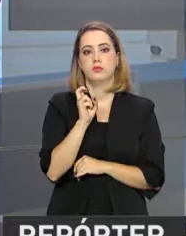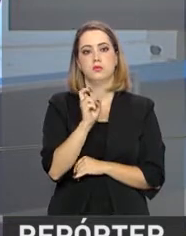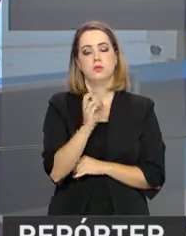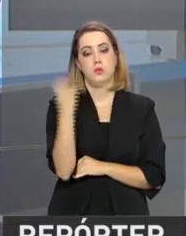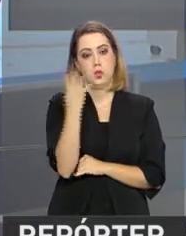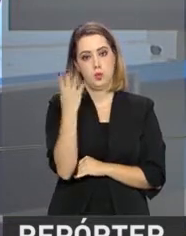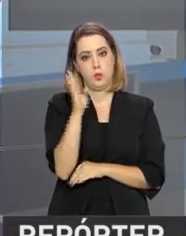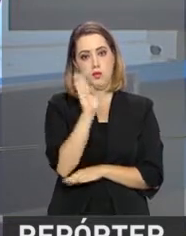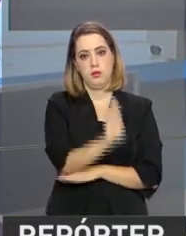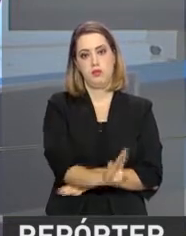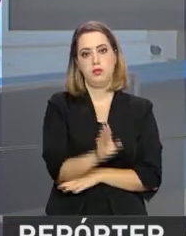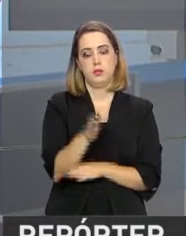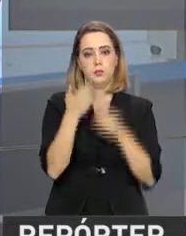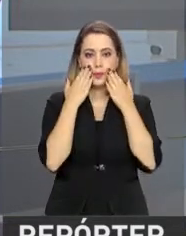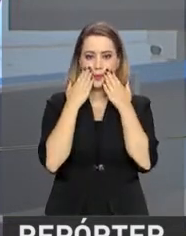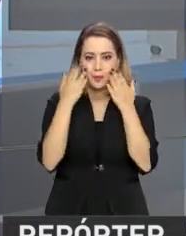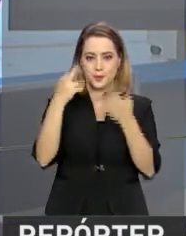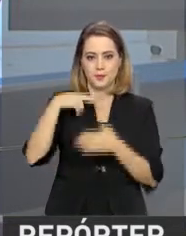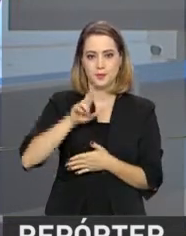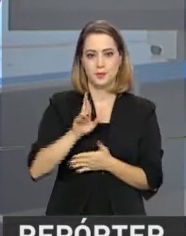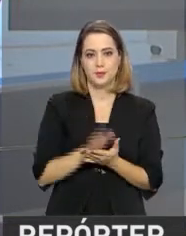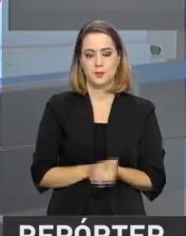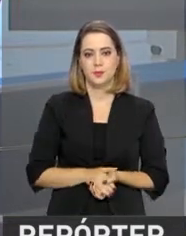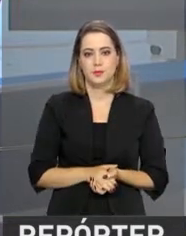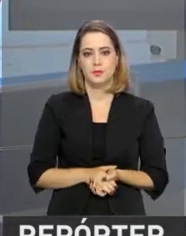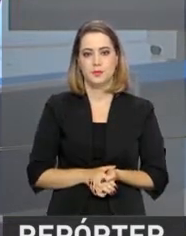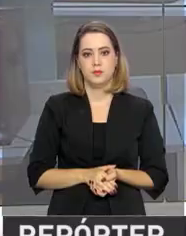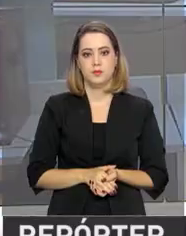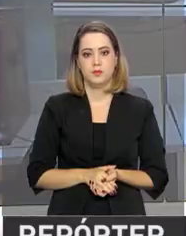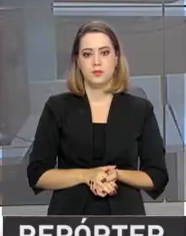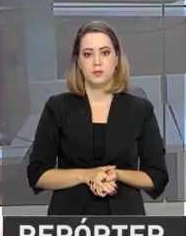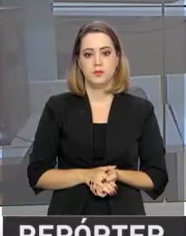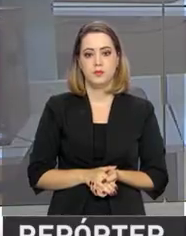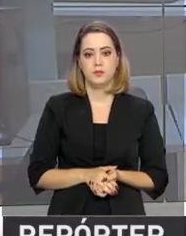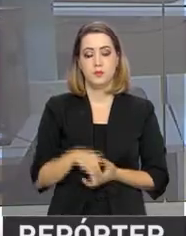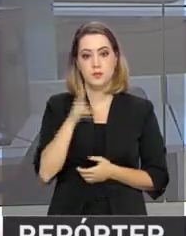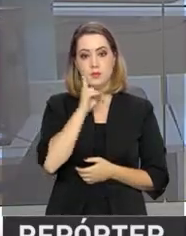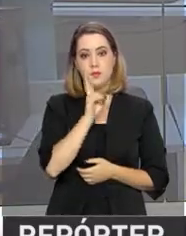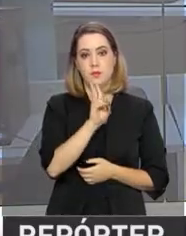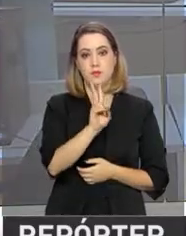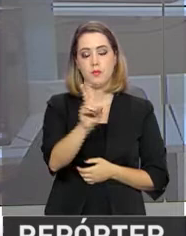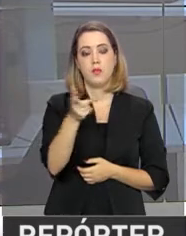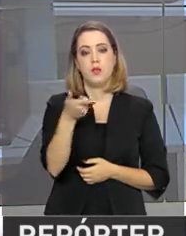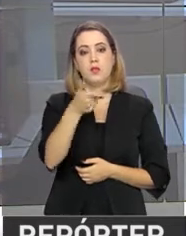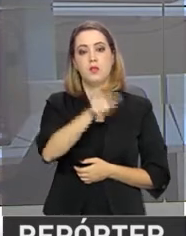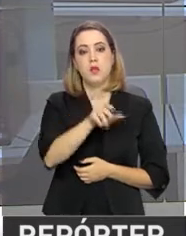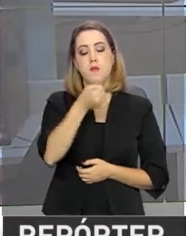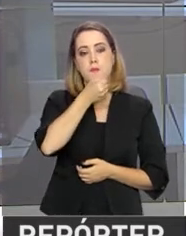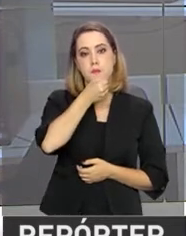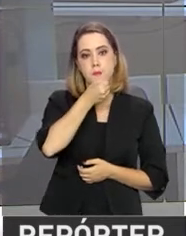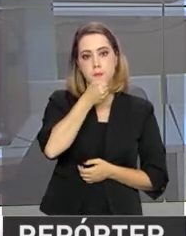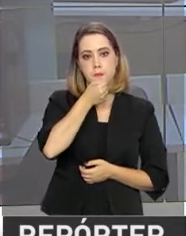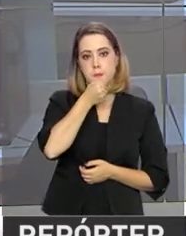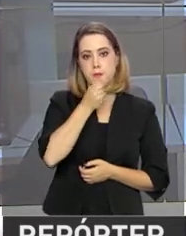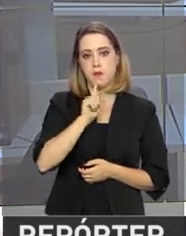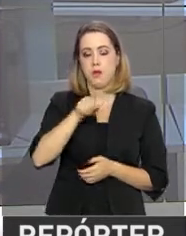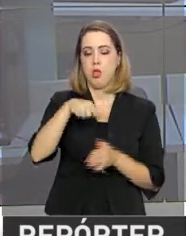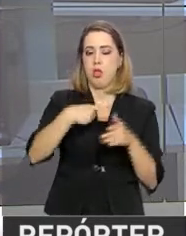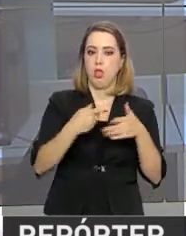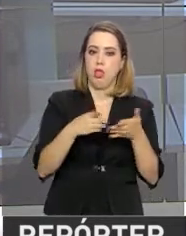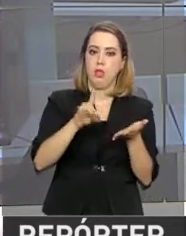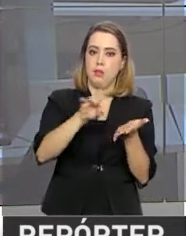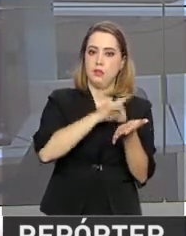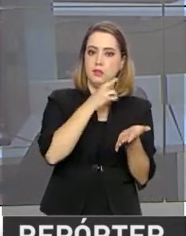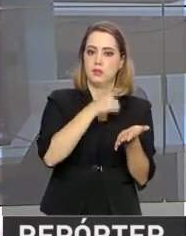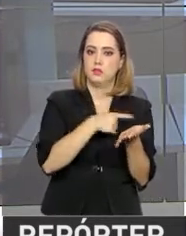ou às quatro da tarde na próxima edição do repórter nbr assista agora a representação da entrevista coletiva após a assinatura